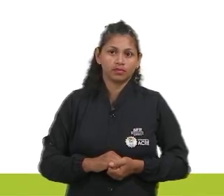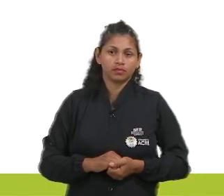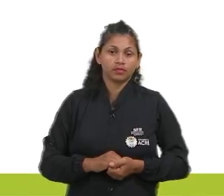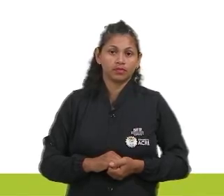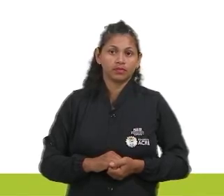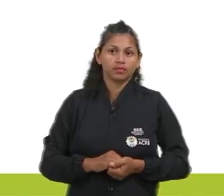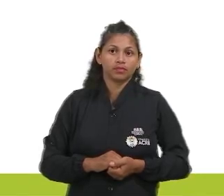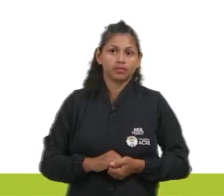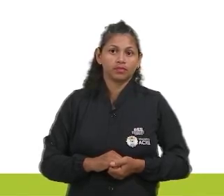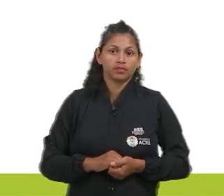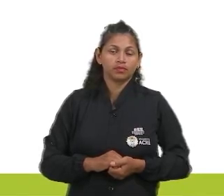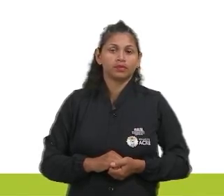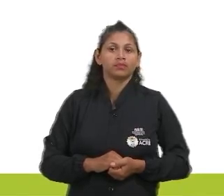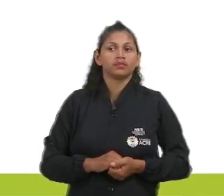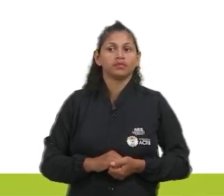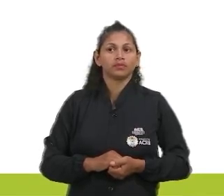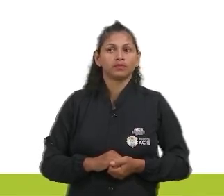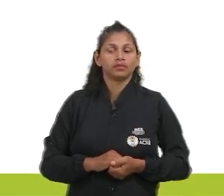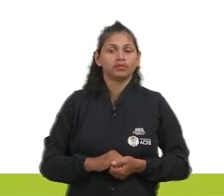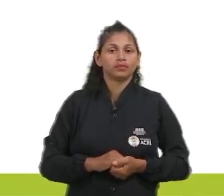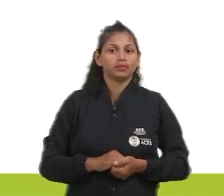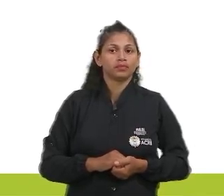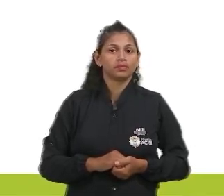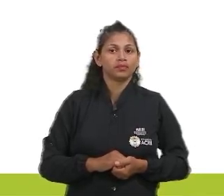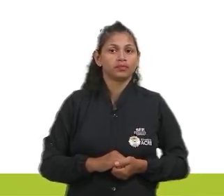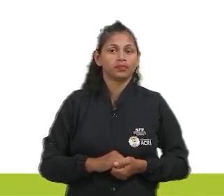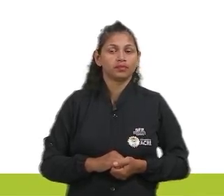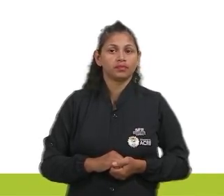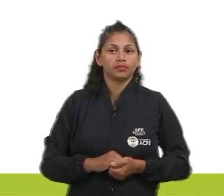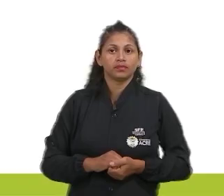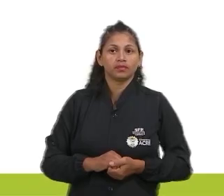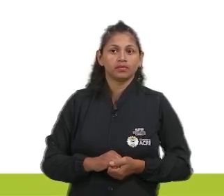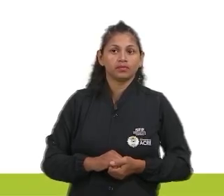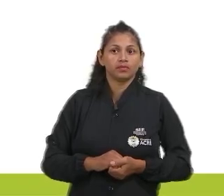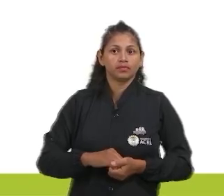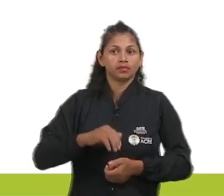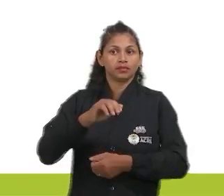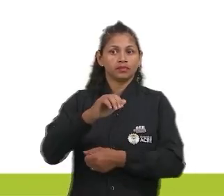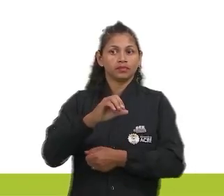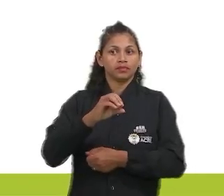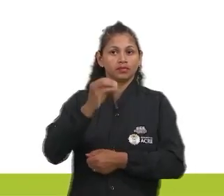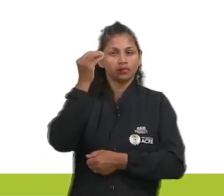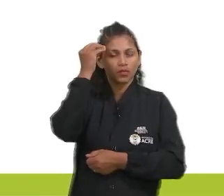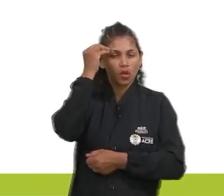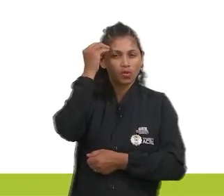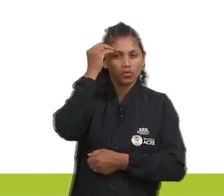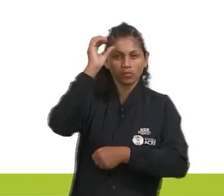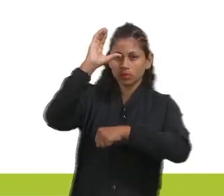Próximo, já está quase acabando, tá, pessoal? Aldeído